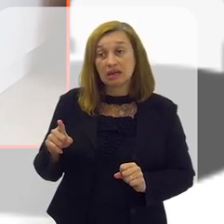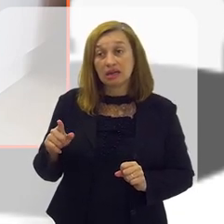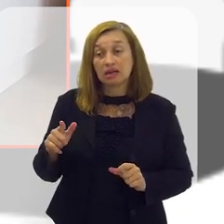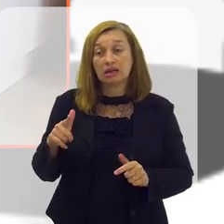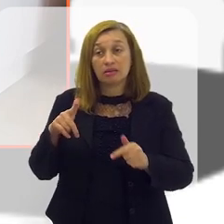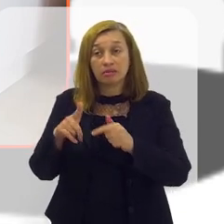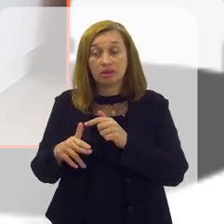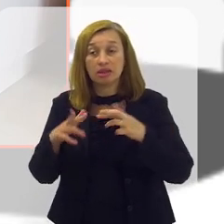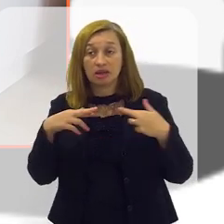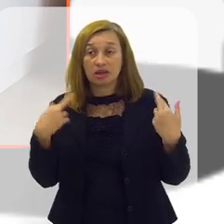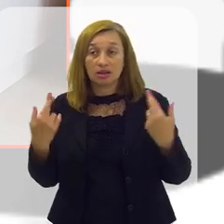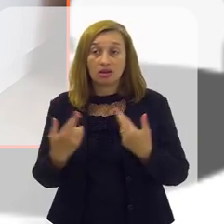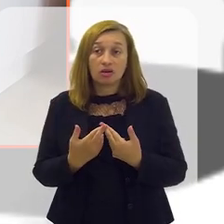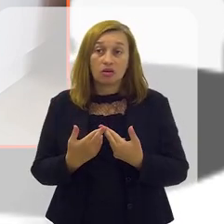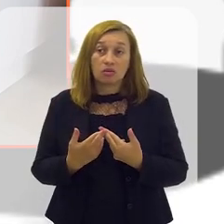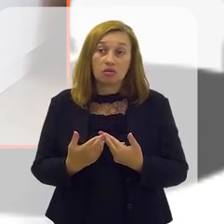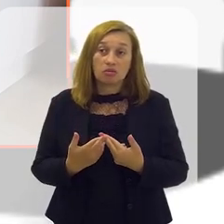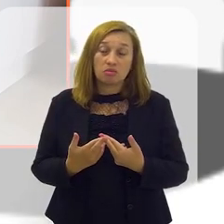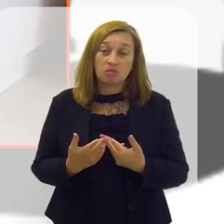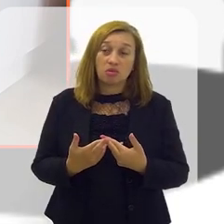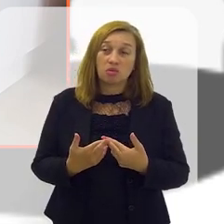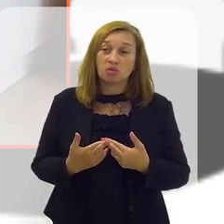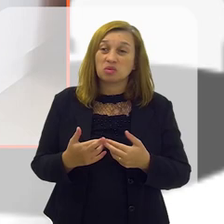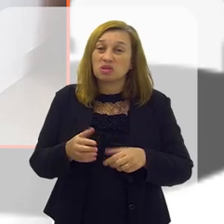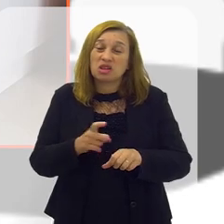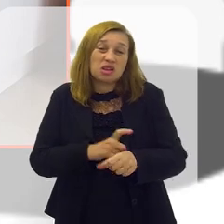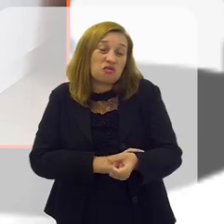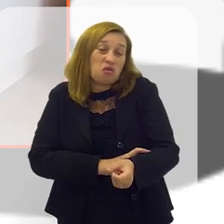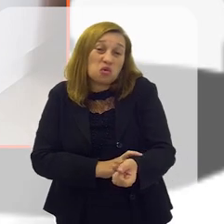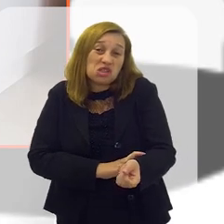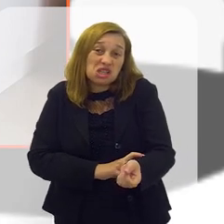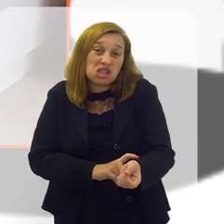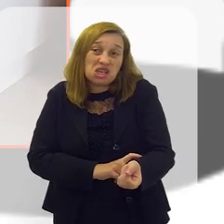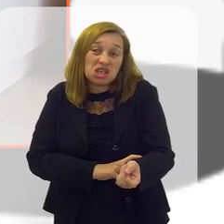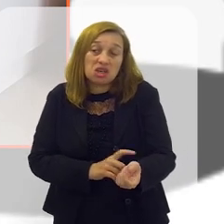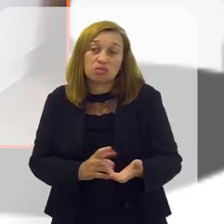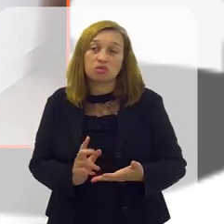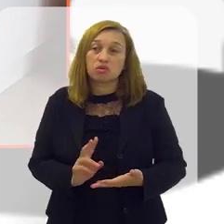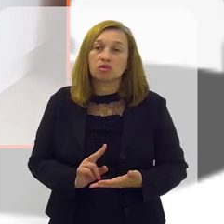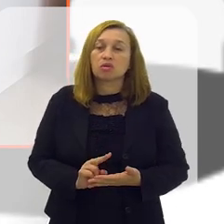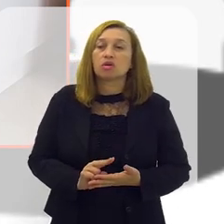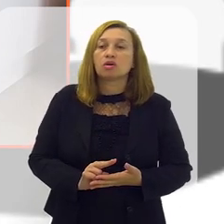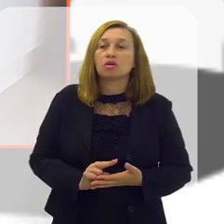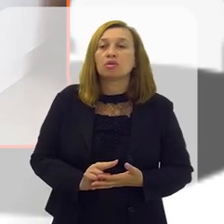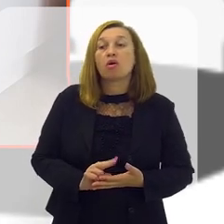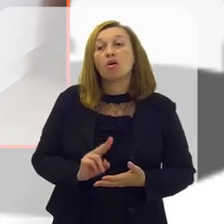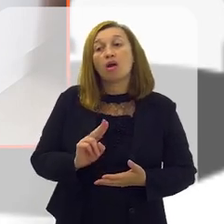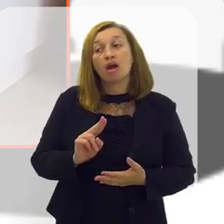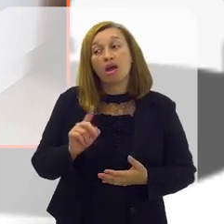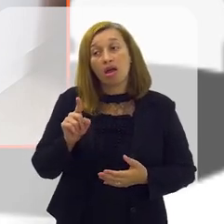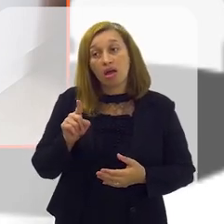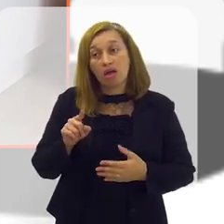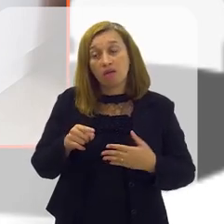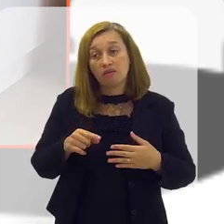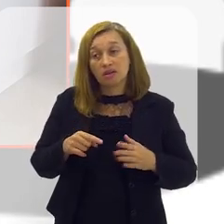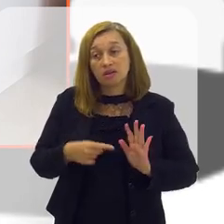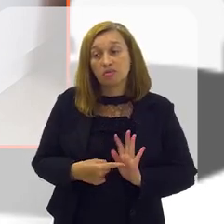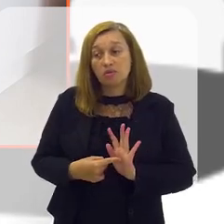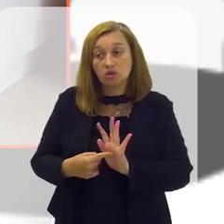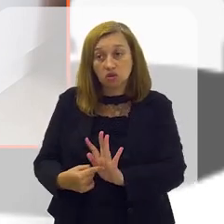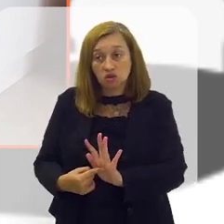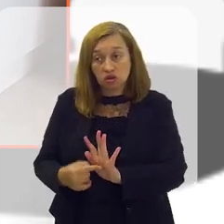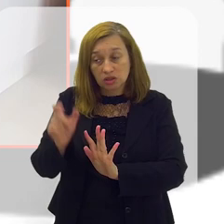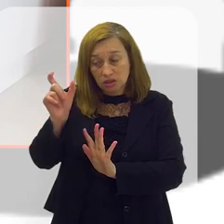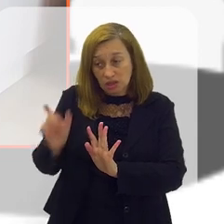a reunião por alguma agitação, por alguma questão agressiva, ela vai ser sinalizada